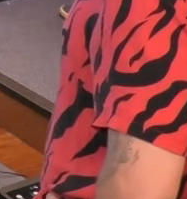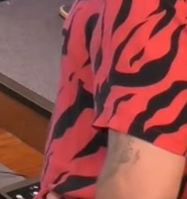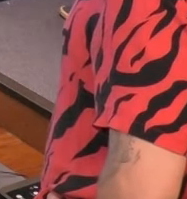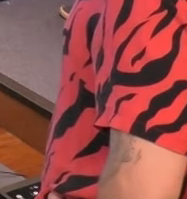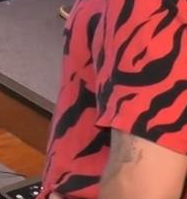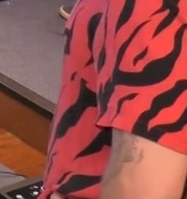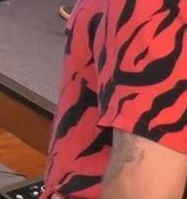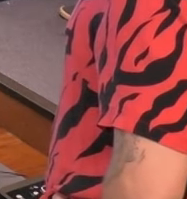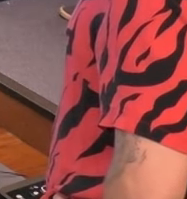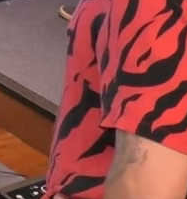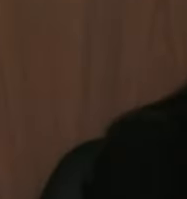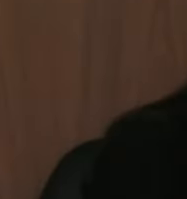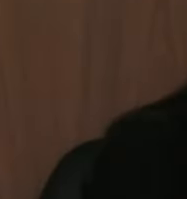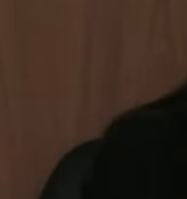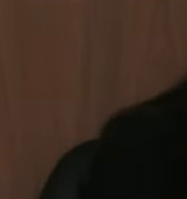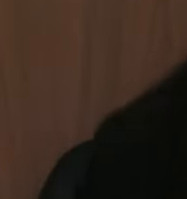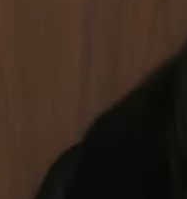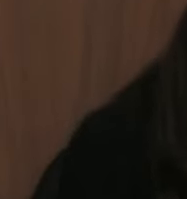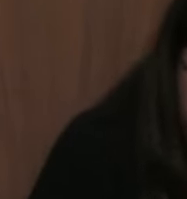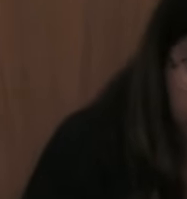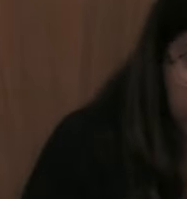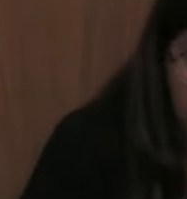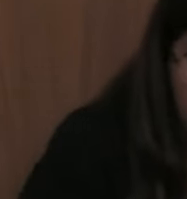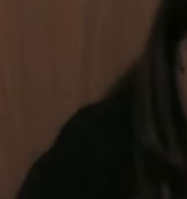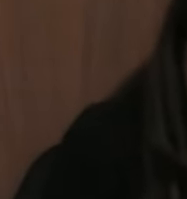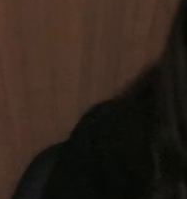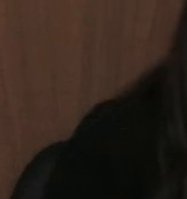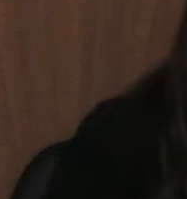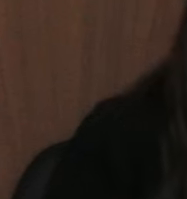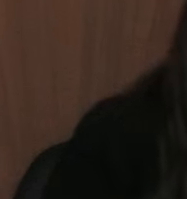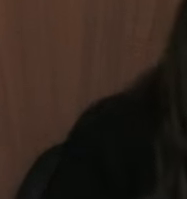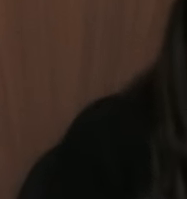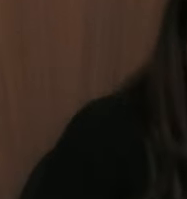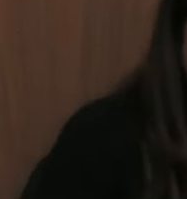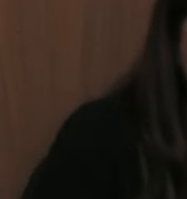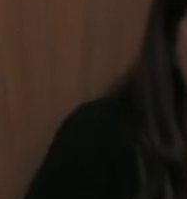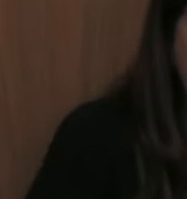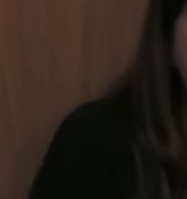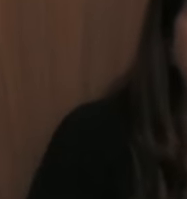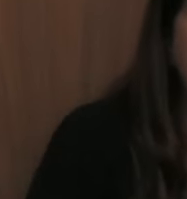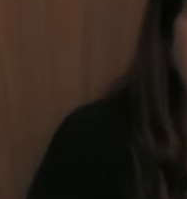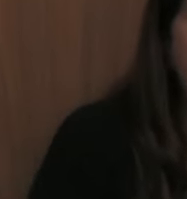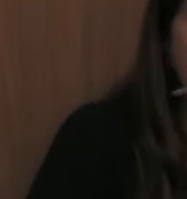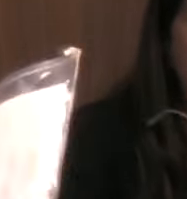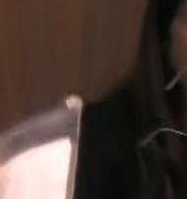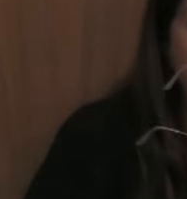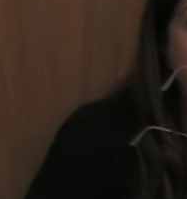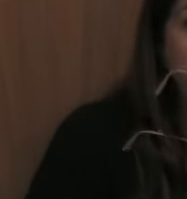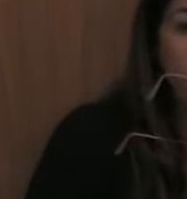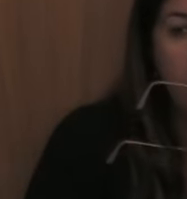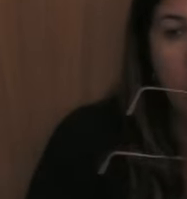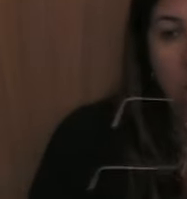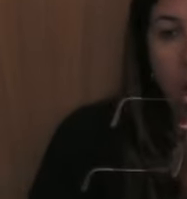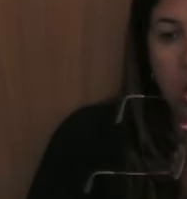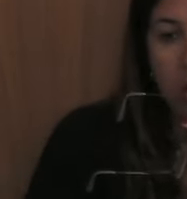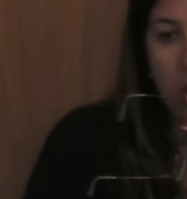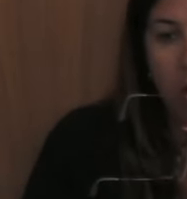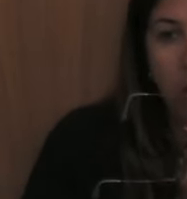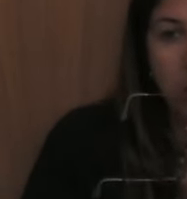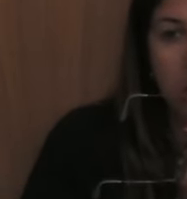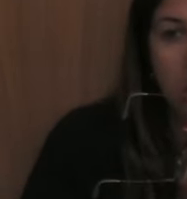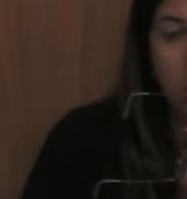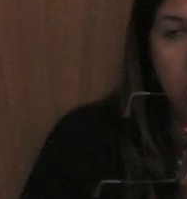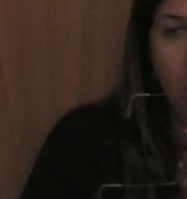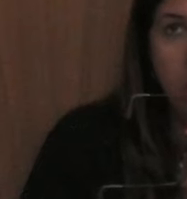avançado. Atualmente, eu sou o presidente da Associação de Moradores de Neves. Não vou pontuar sobre os problemas